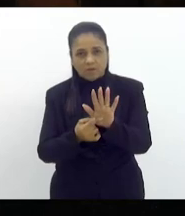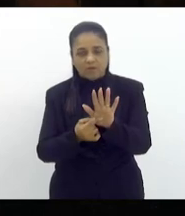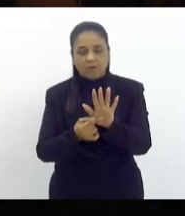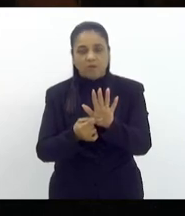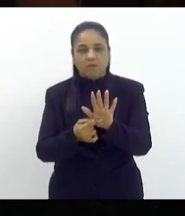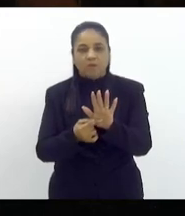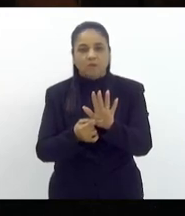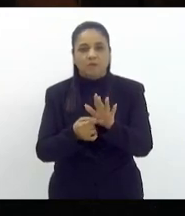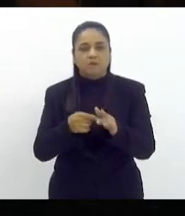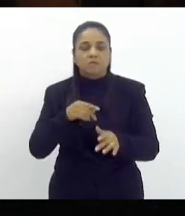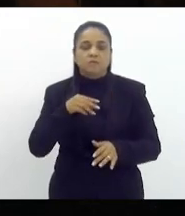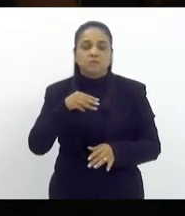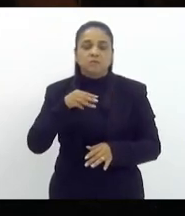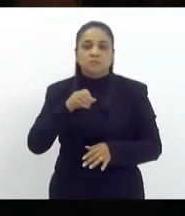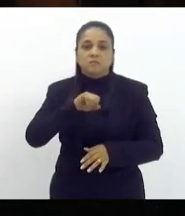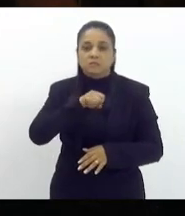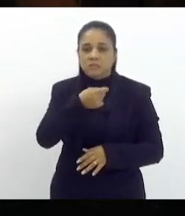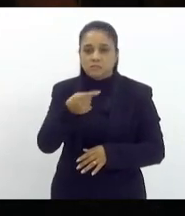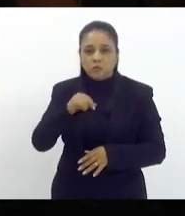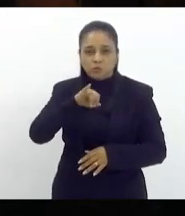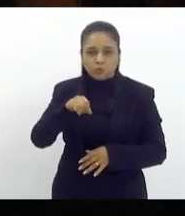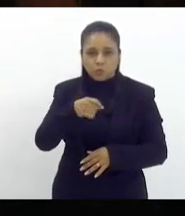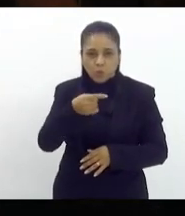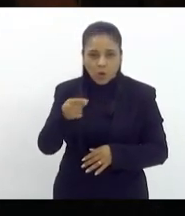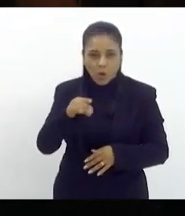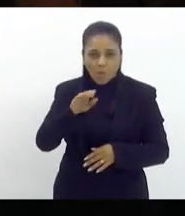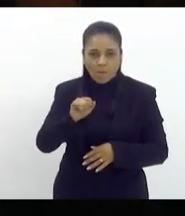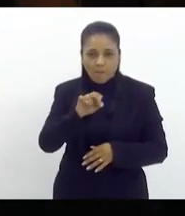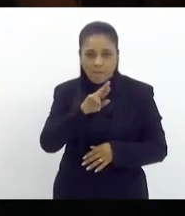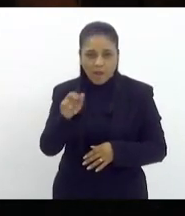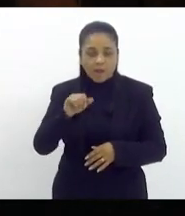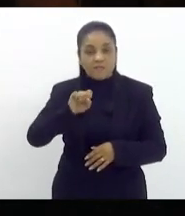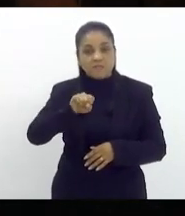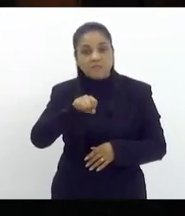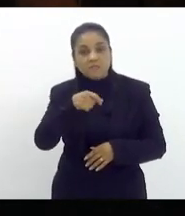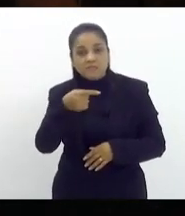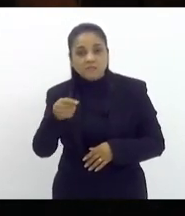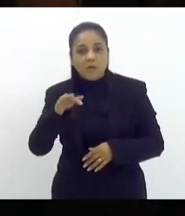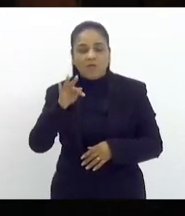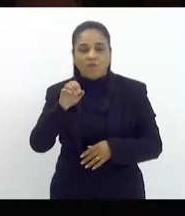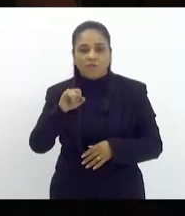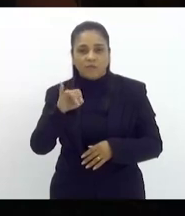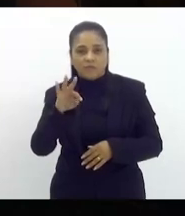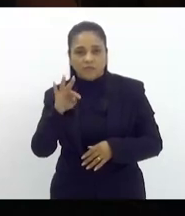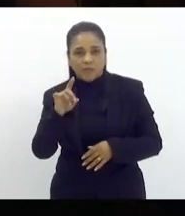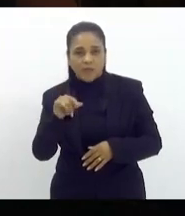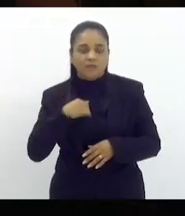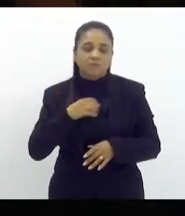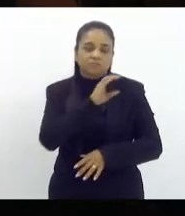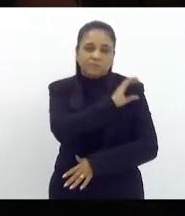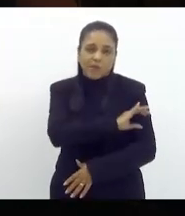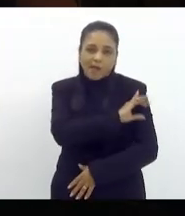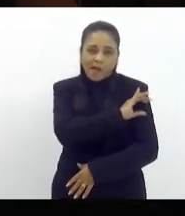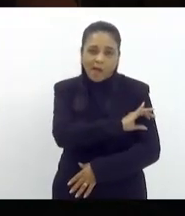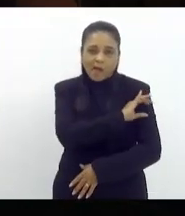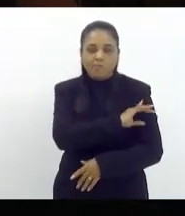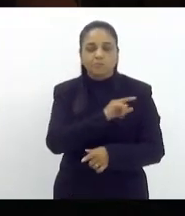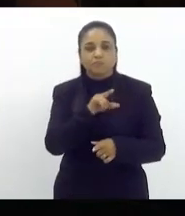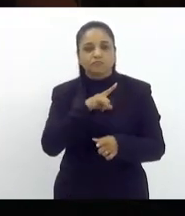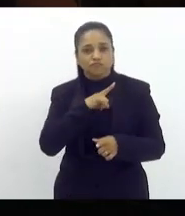em São João da Barra São Fidélis São Francisco de Itabapoana Campos do Goytacazes